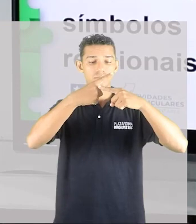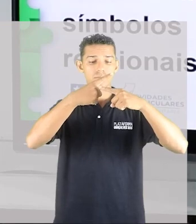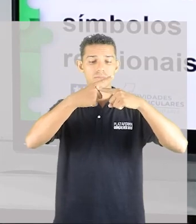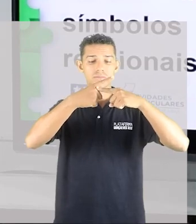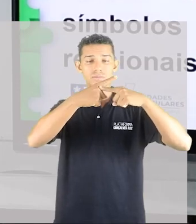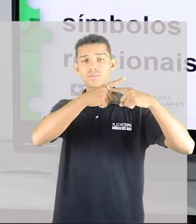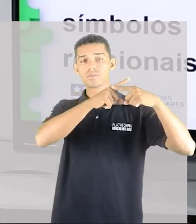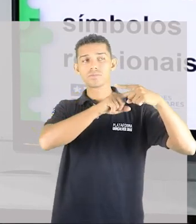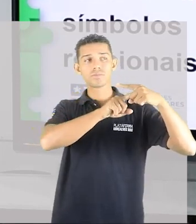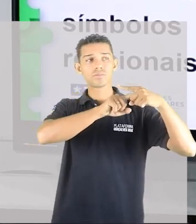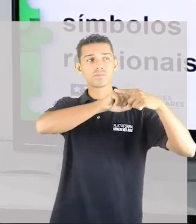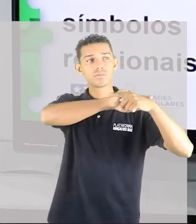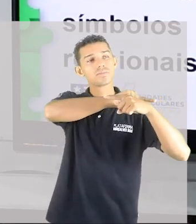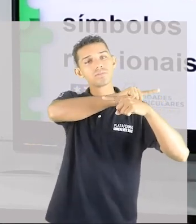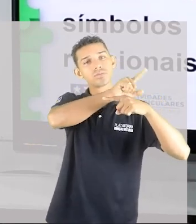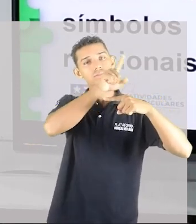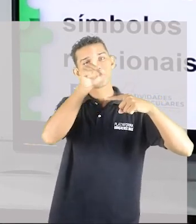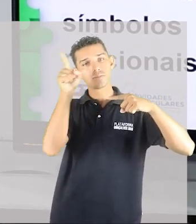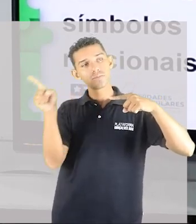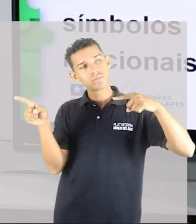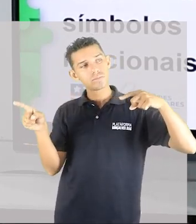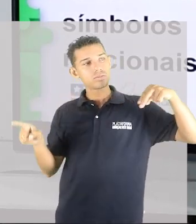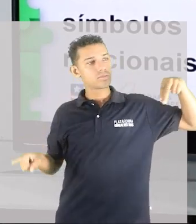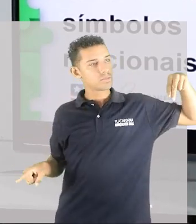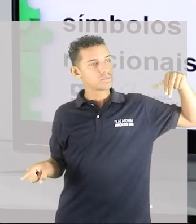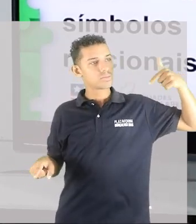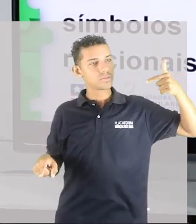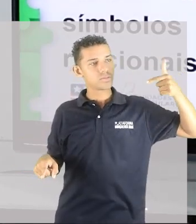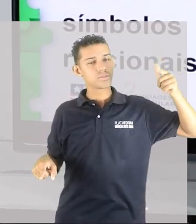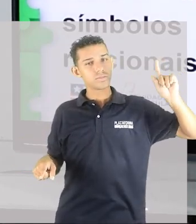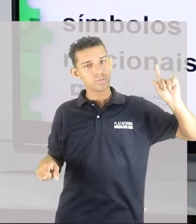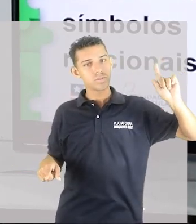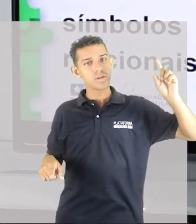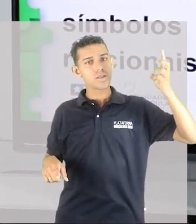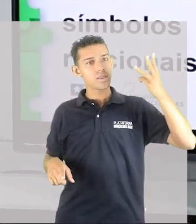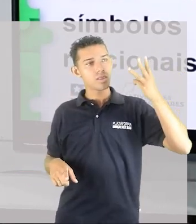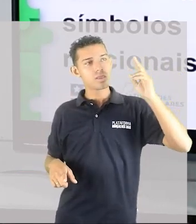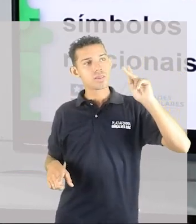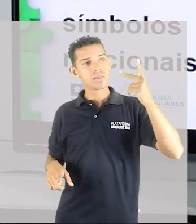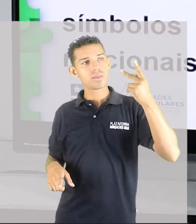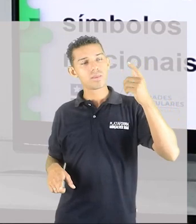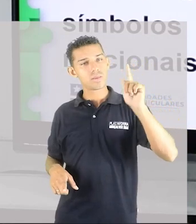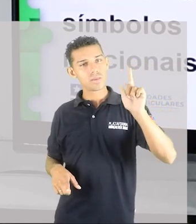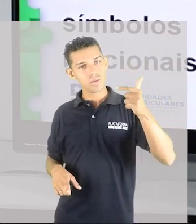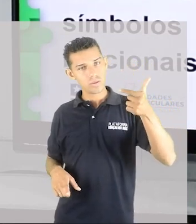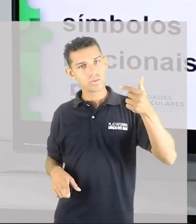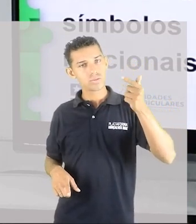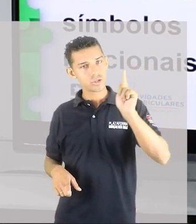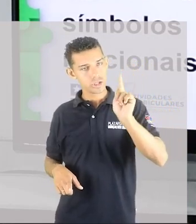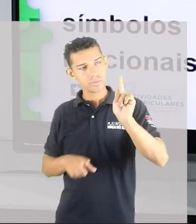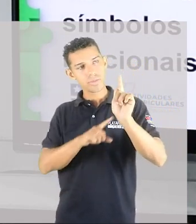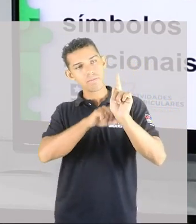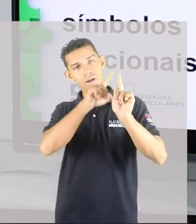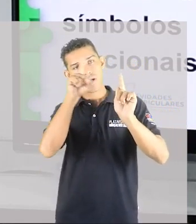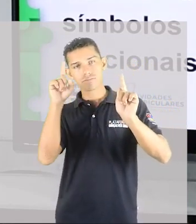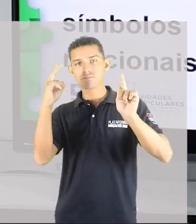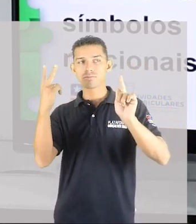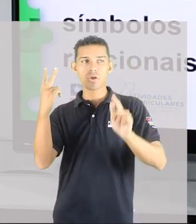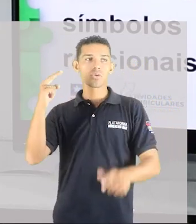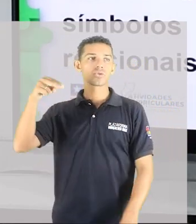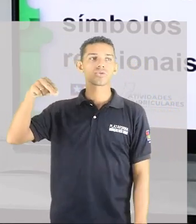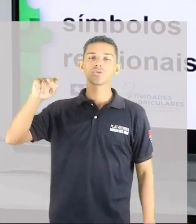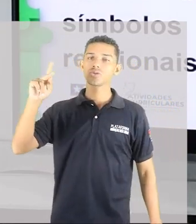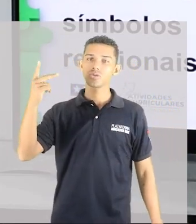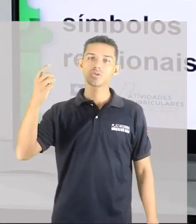é reversível, por exemplo, aqui eu tenho nitrogênio, reage com hidrogênio formando amônia. Antes da seta, esses são os reagentes